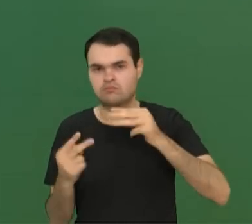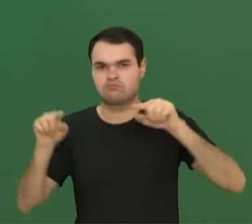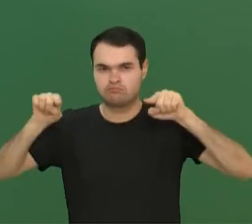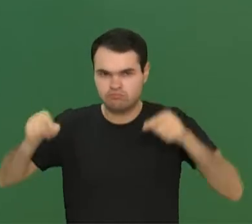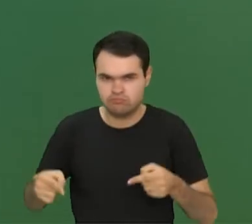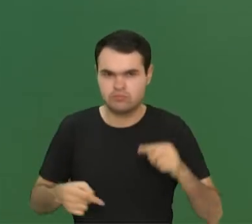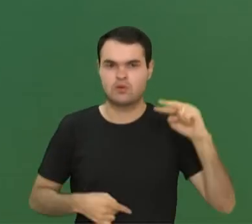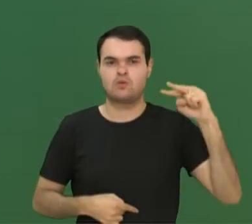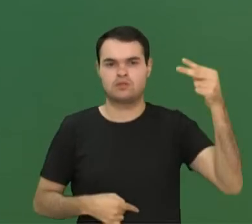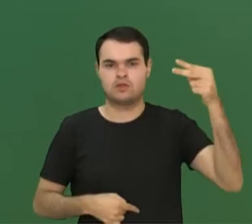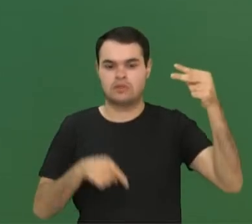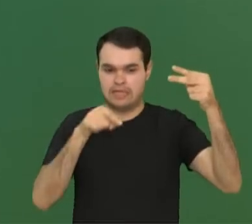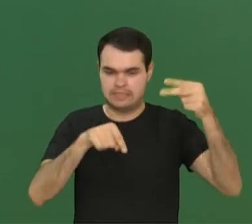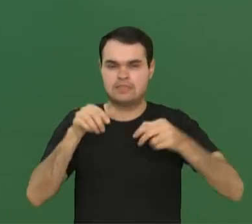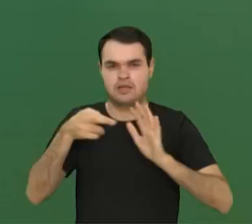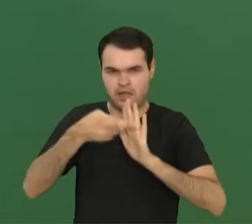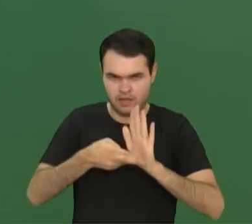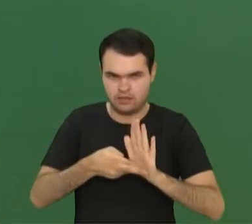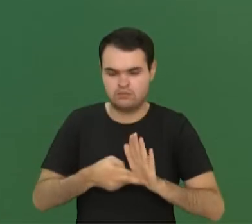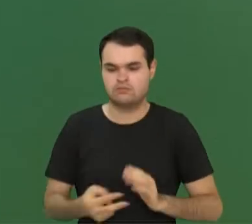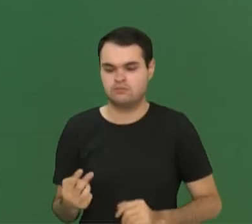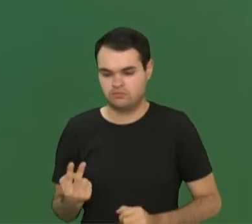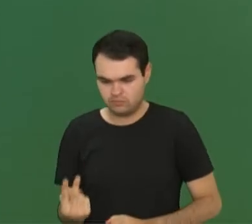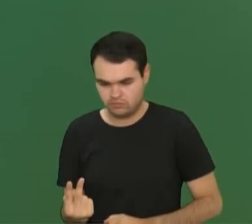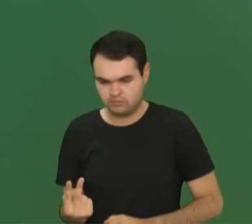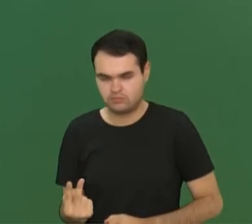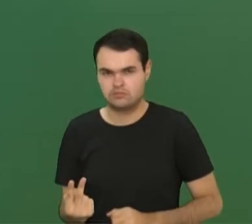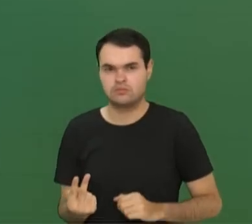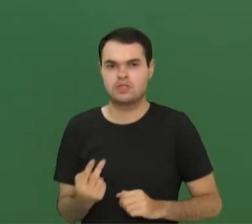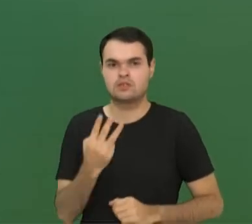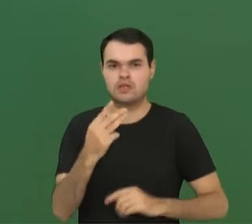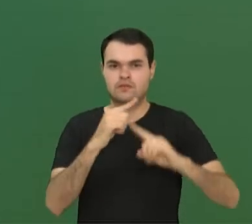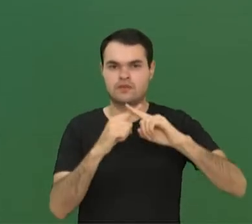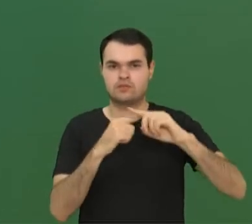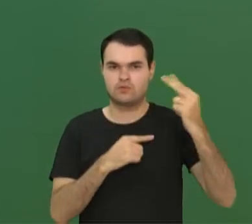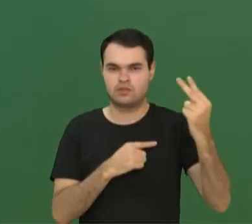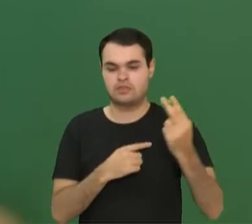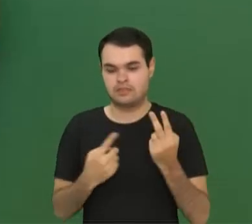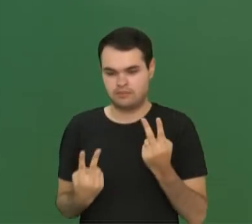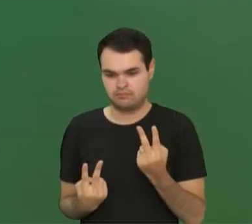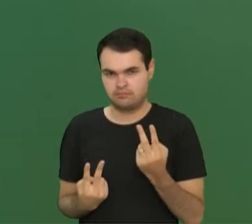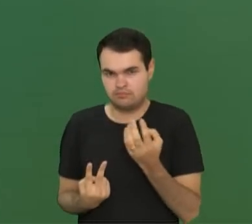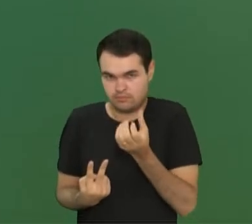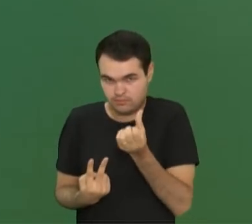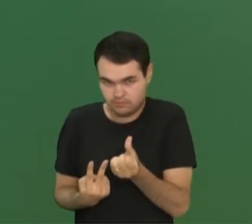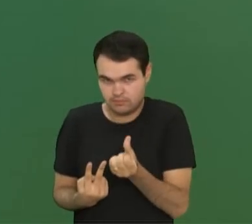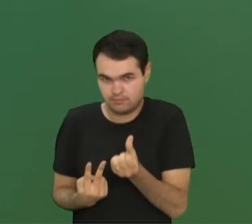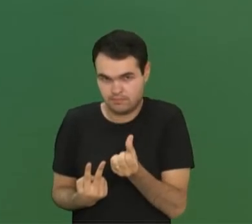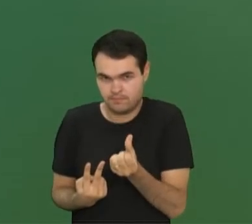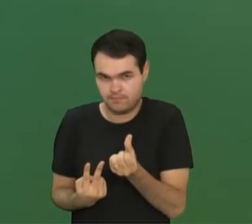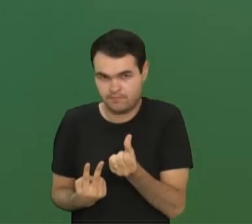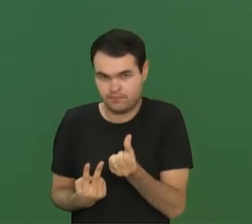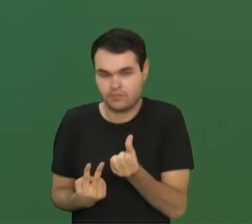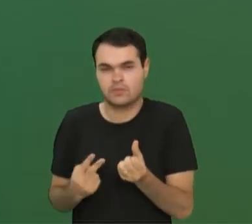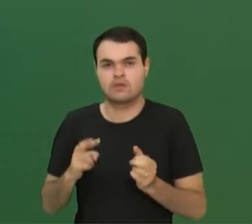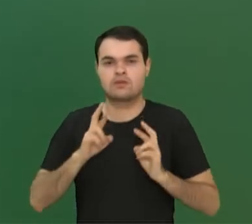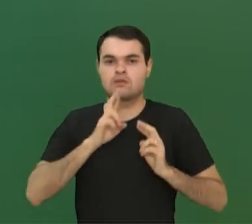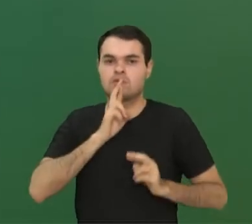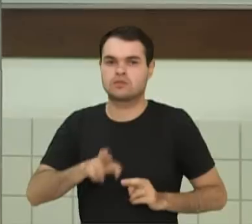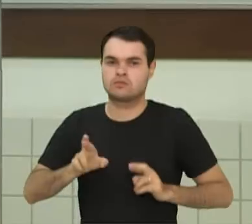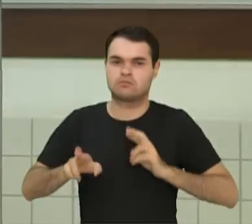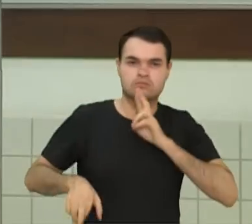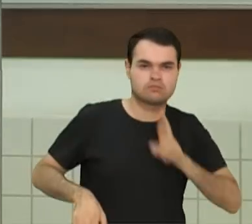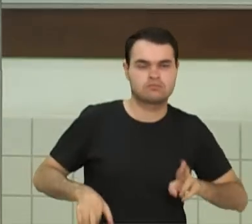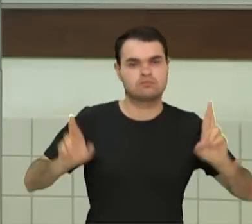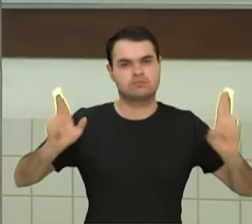a propriedade. Repito, 2, 3 vezes 2, 6. Viram que o resultado é bem diferente.